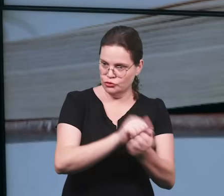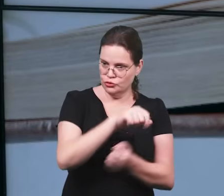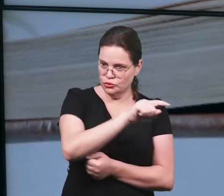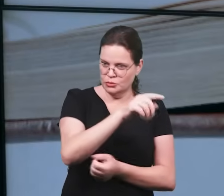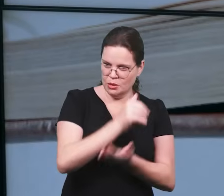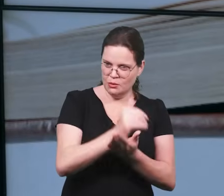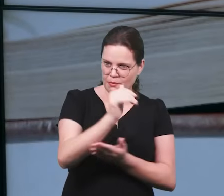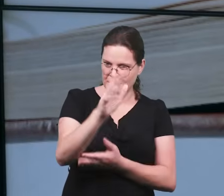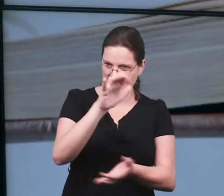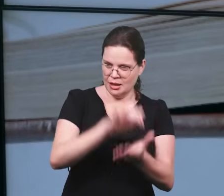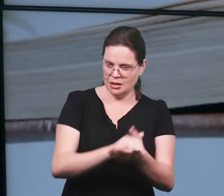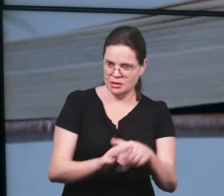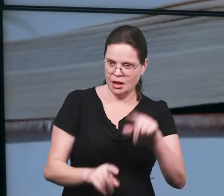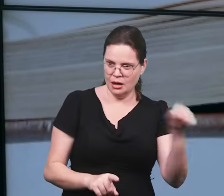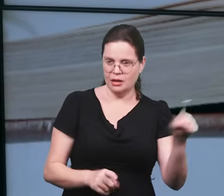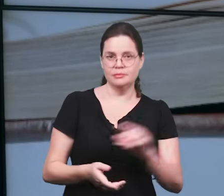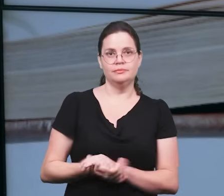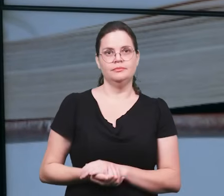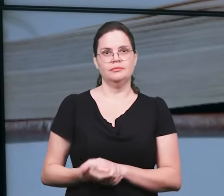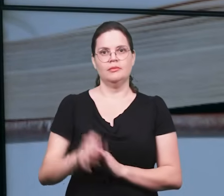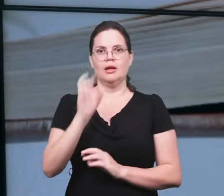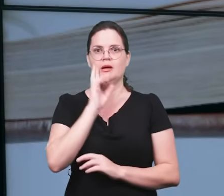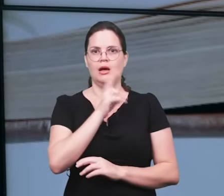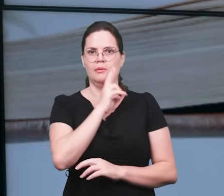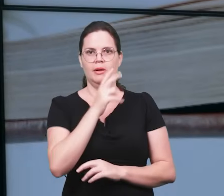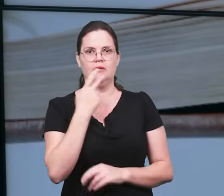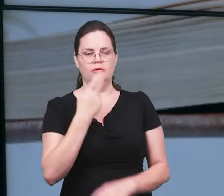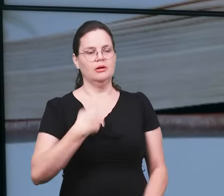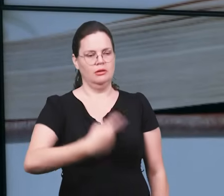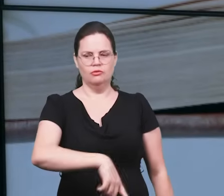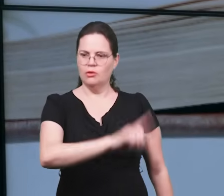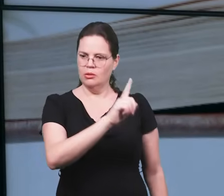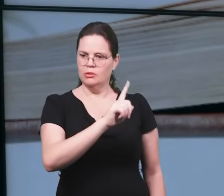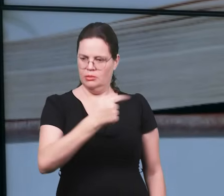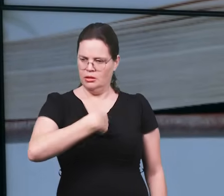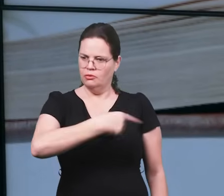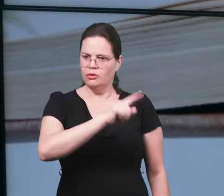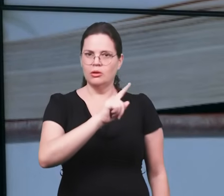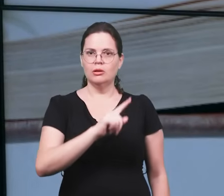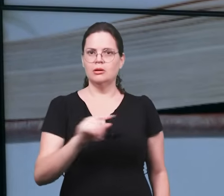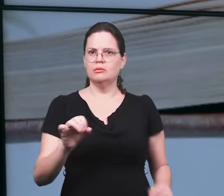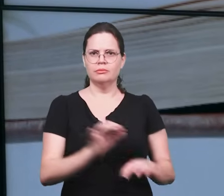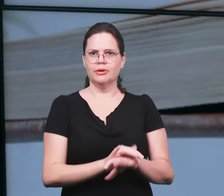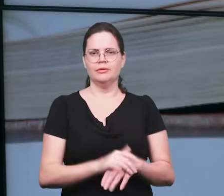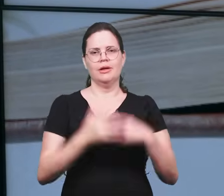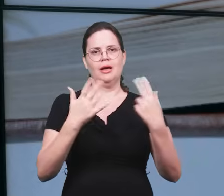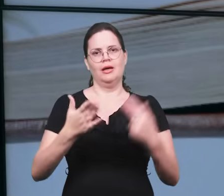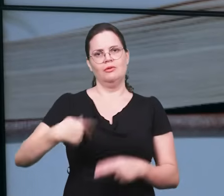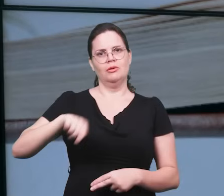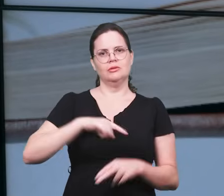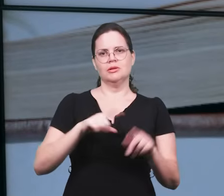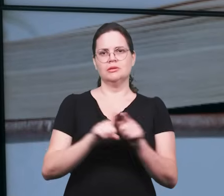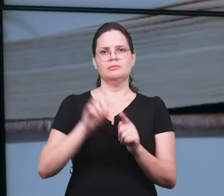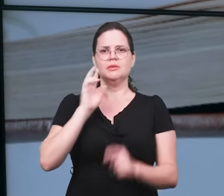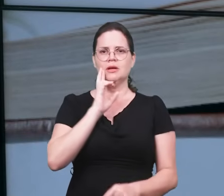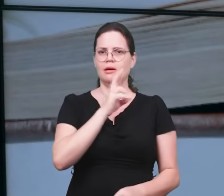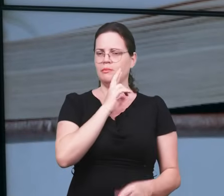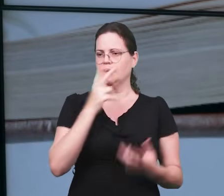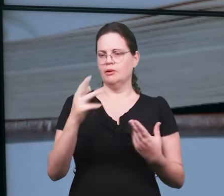nova etapa da sua vida imediatamente. E ela disse, eu irei. Então que nós sejamos como Rebeca,